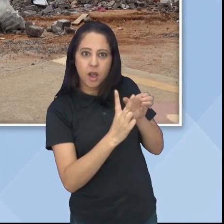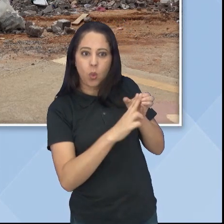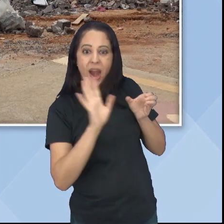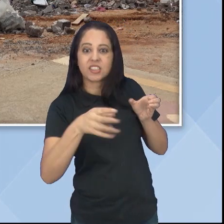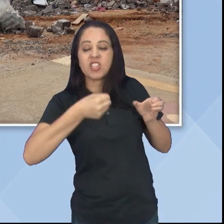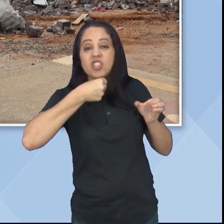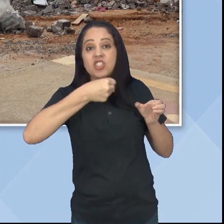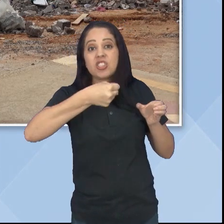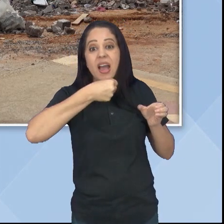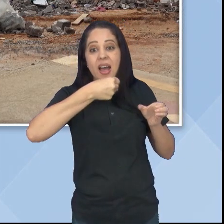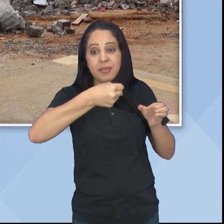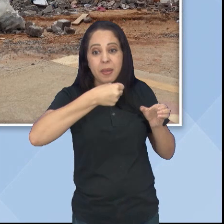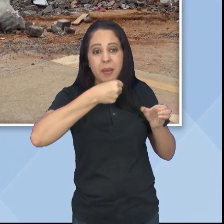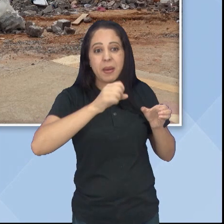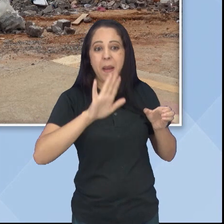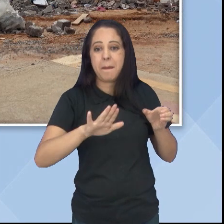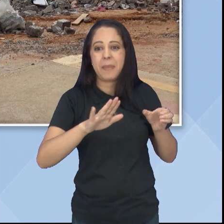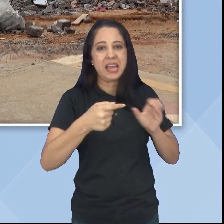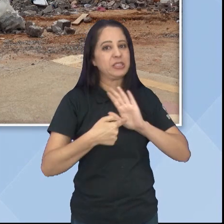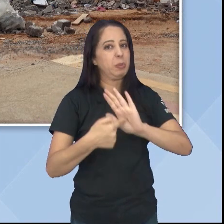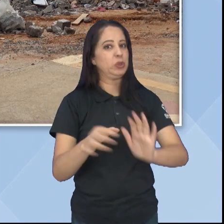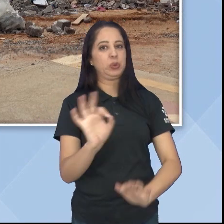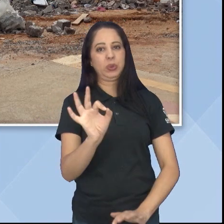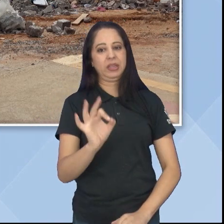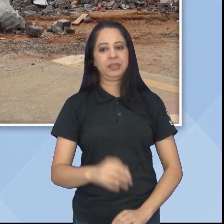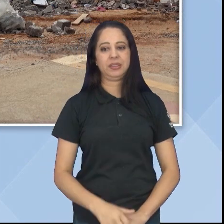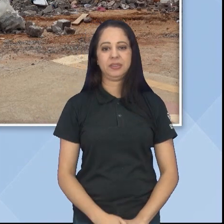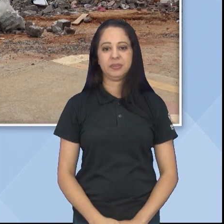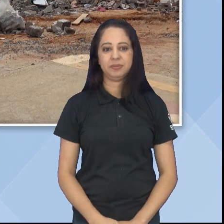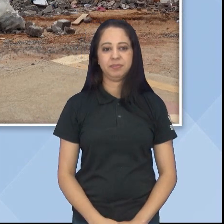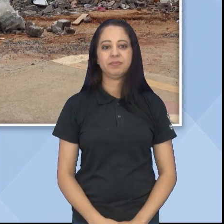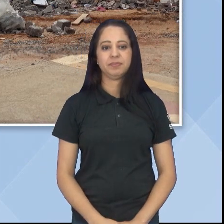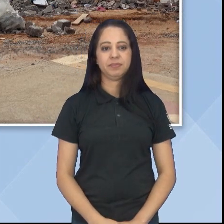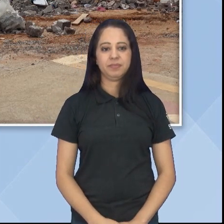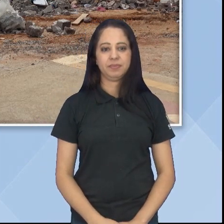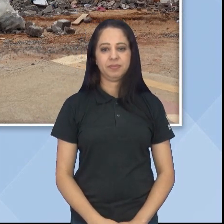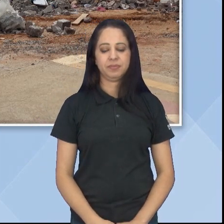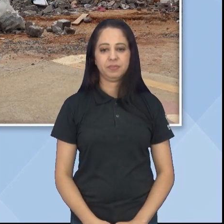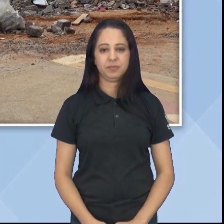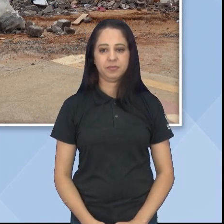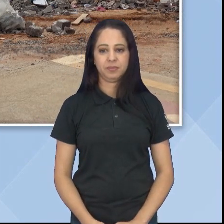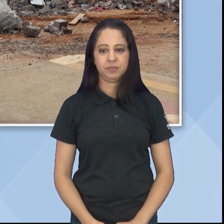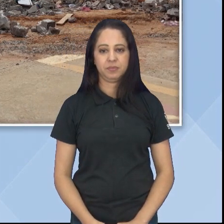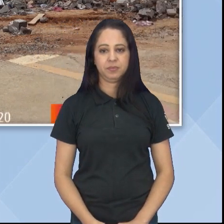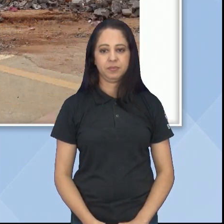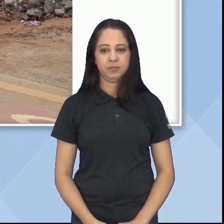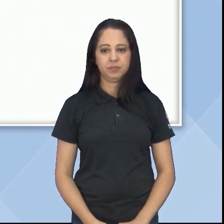do lado do tráfico, mas não pôs essa daí. Olha aí. Estão mostrando aqui agora.